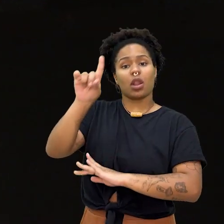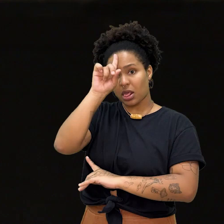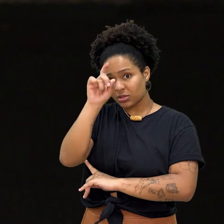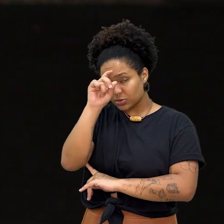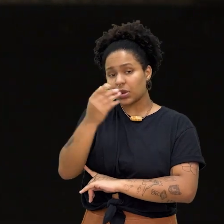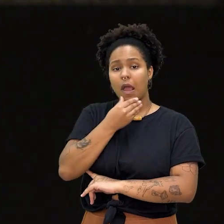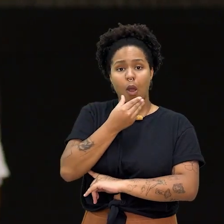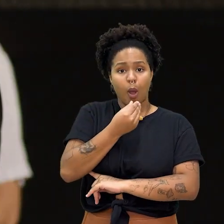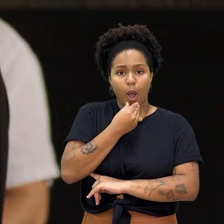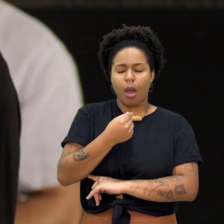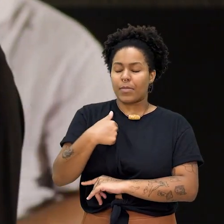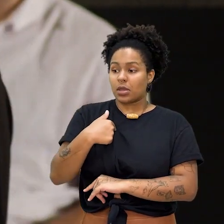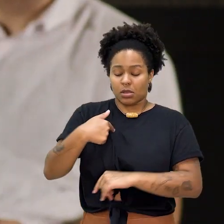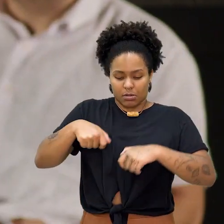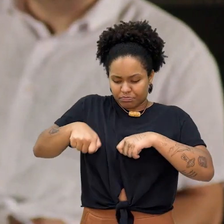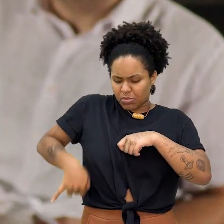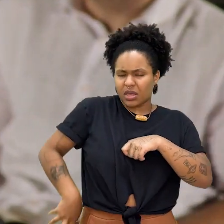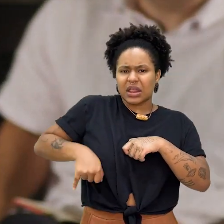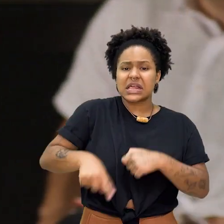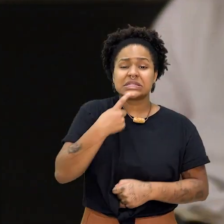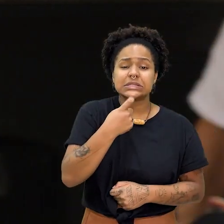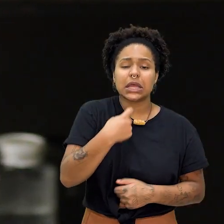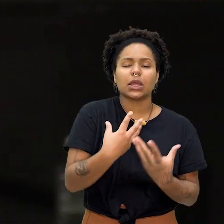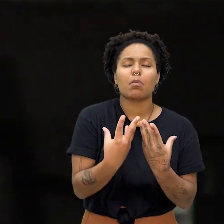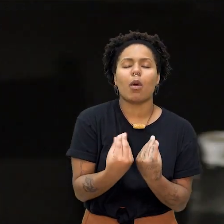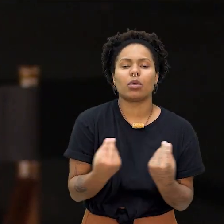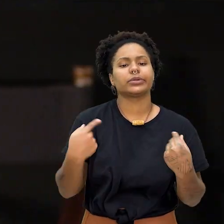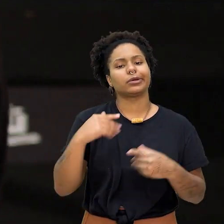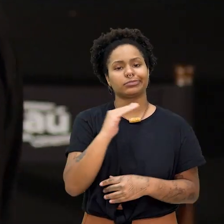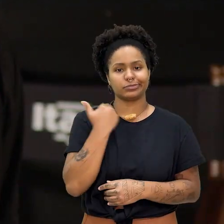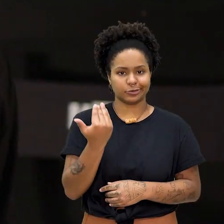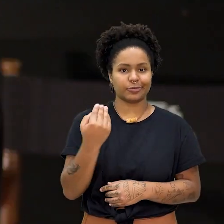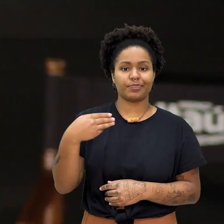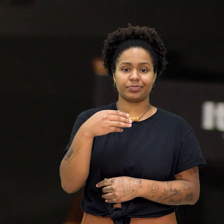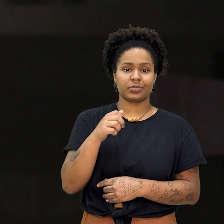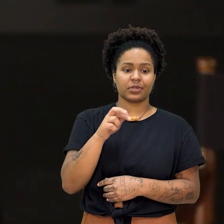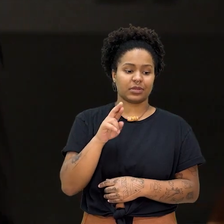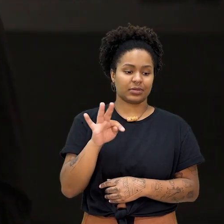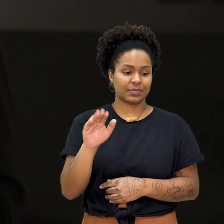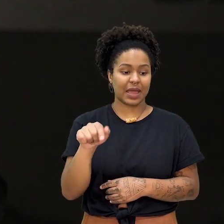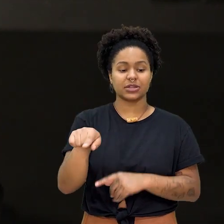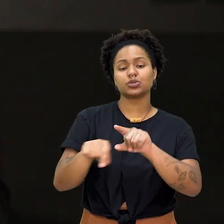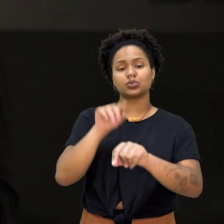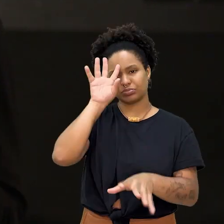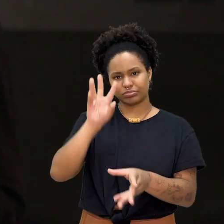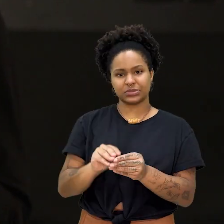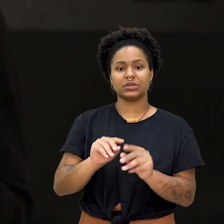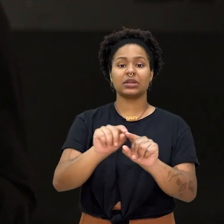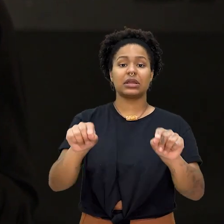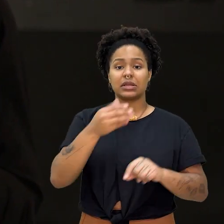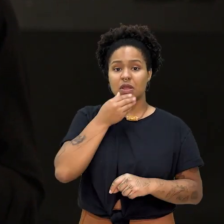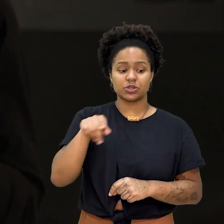homem, Cadermia, teve uma forte hemorragia e veio a falecer. Conclui Amartya Sen, este homem não